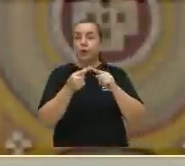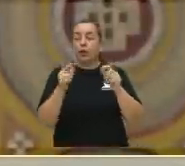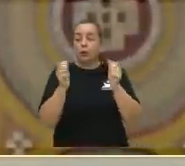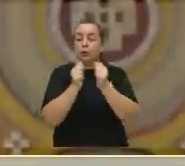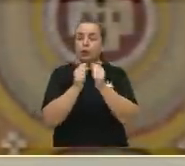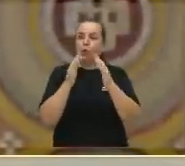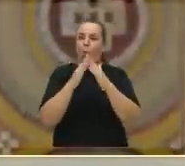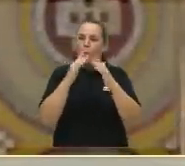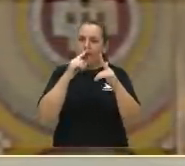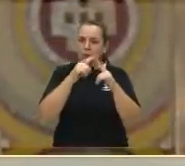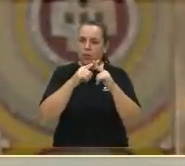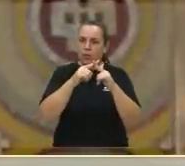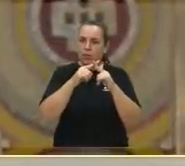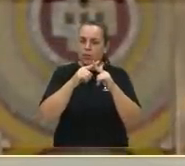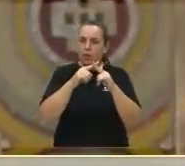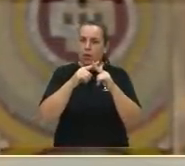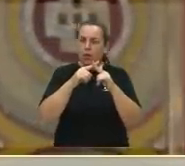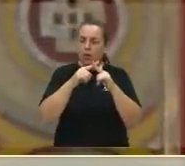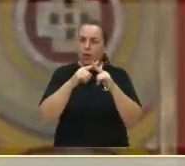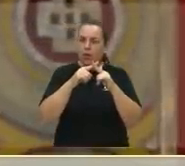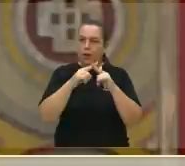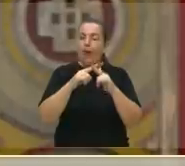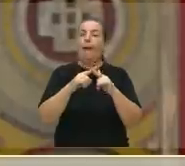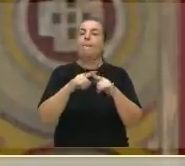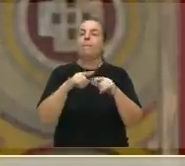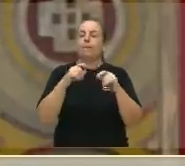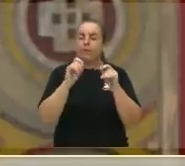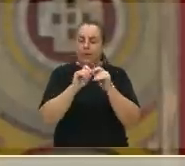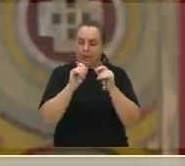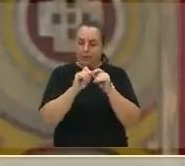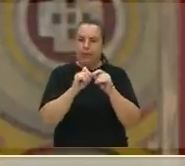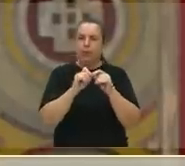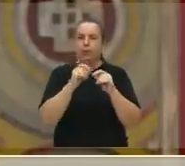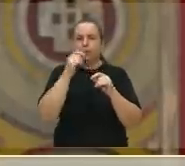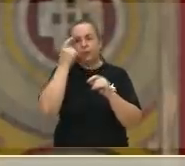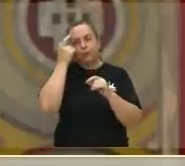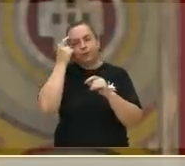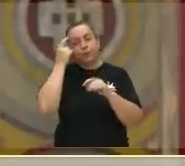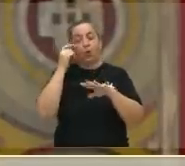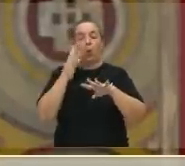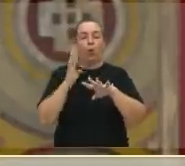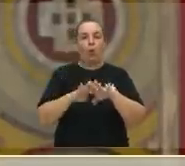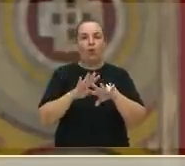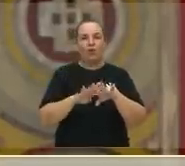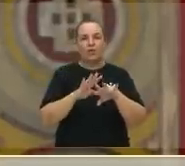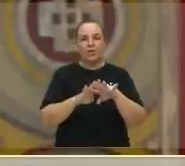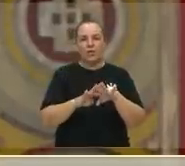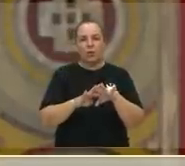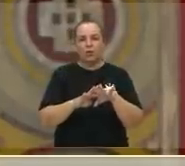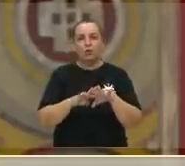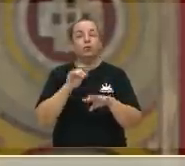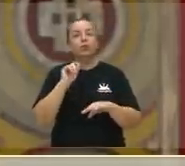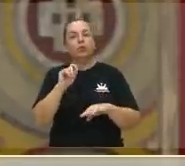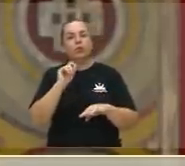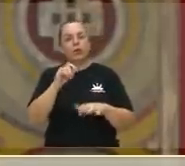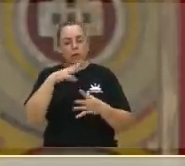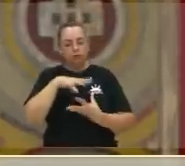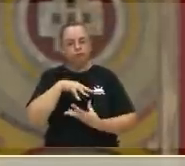momento de uma comunhão de desejo se quiser uma perdão uma confissão espiritual